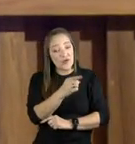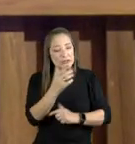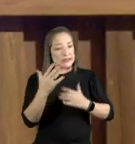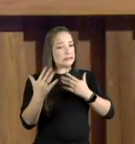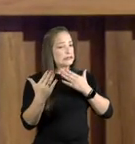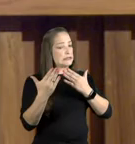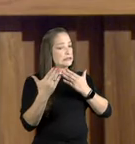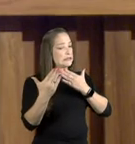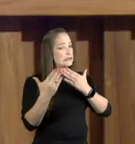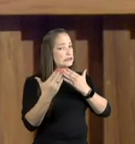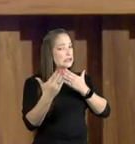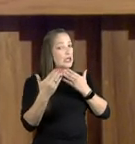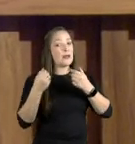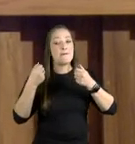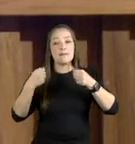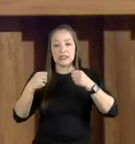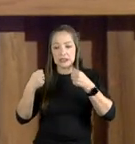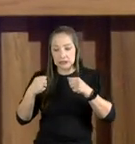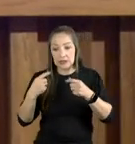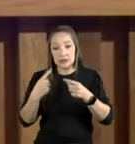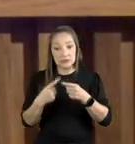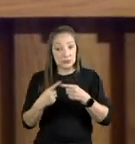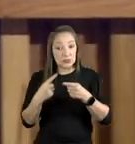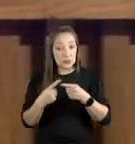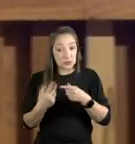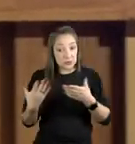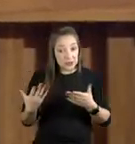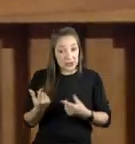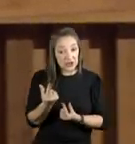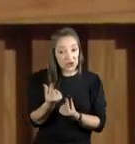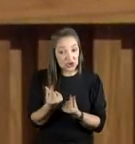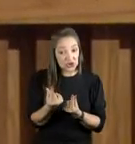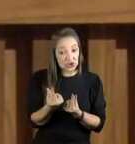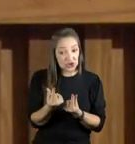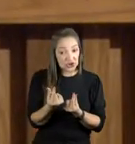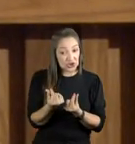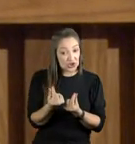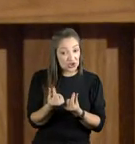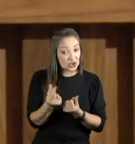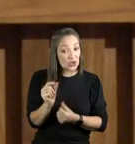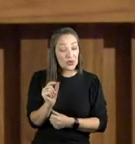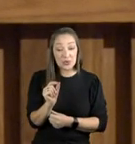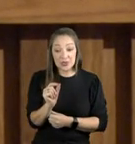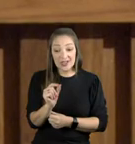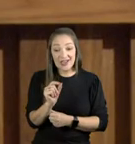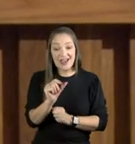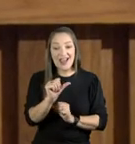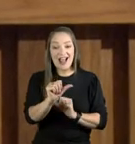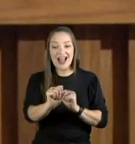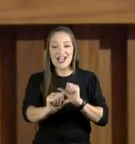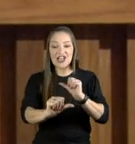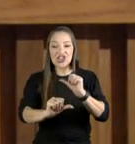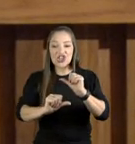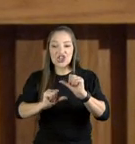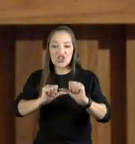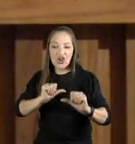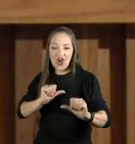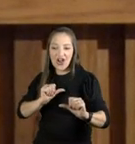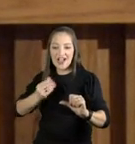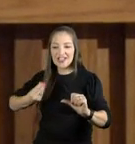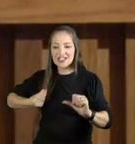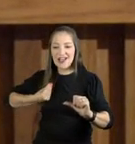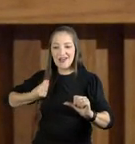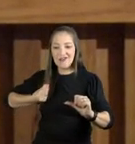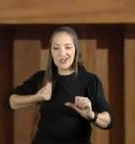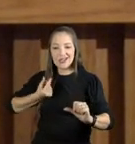tudo, porque o dinheiro, né, é algo, volto a falar, é a troca da vida por dinheiro.